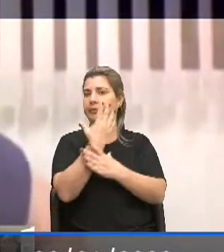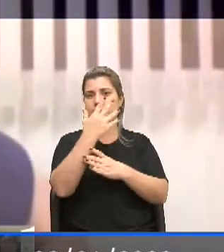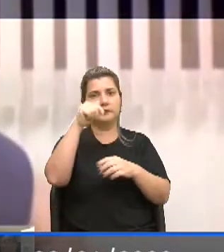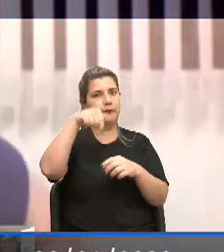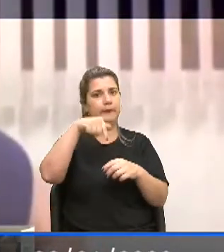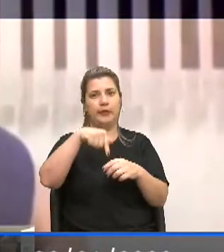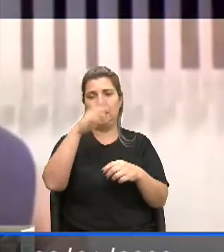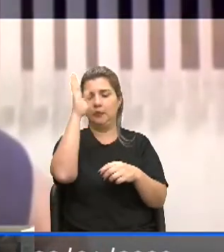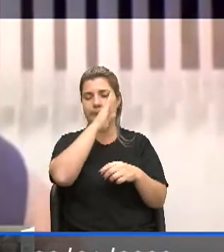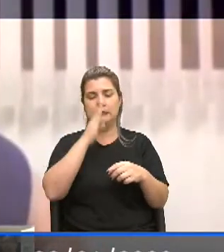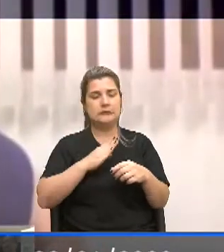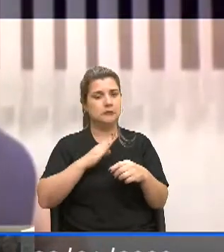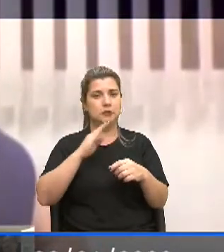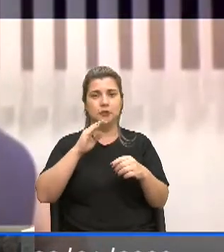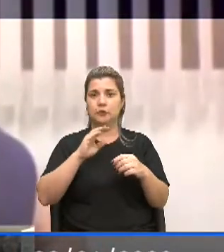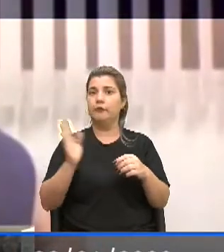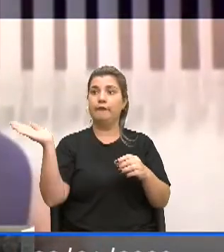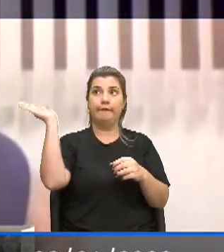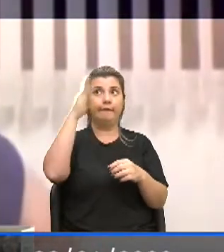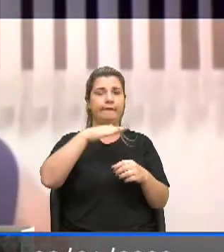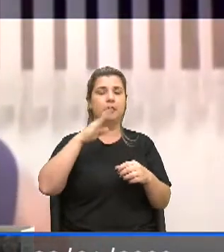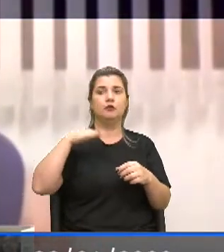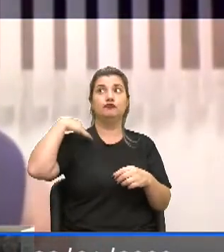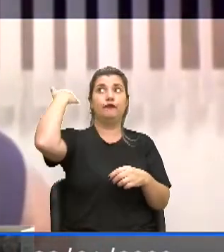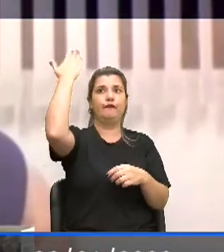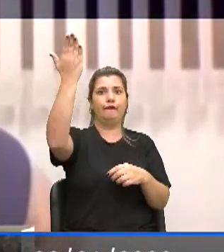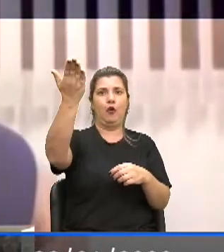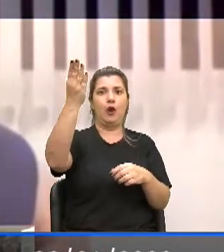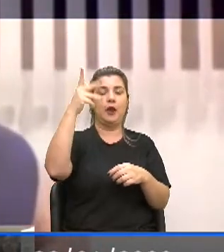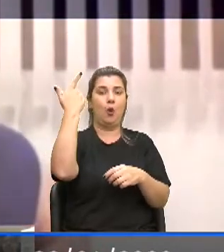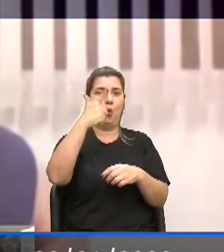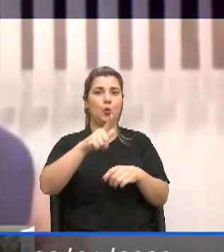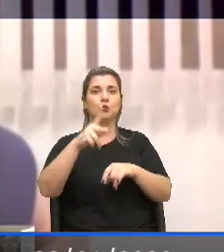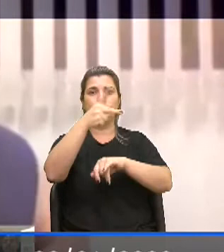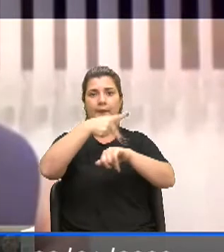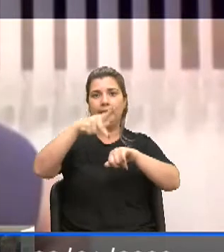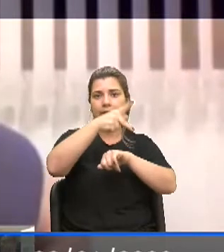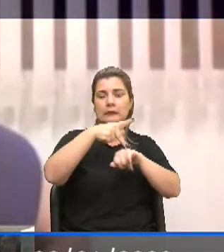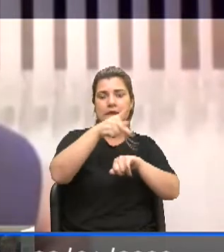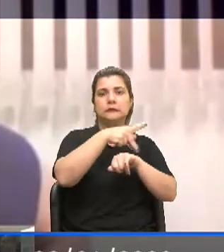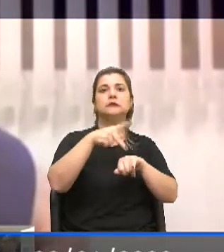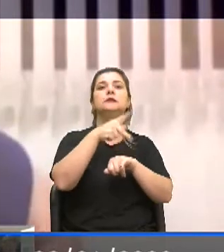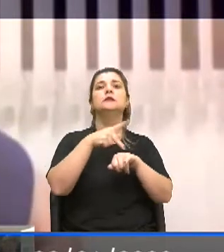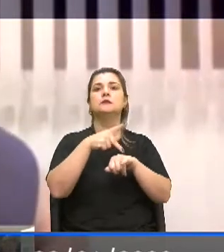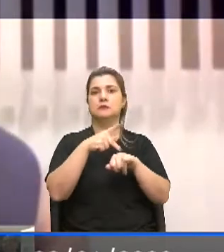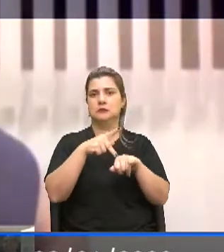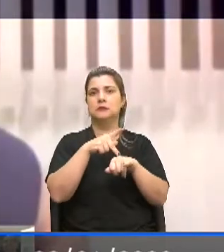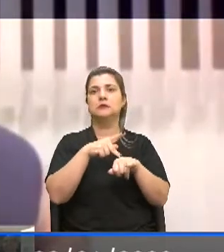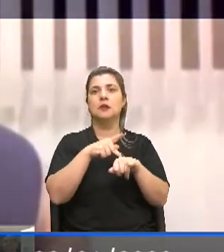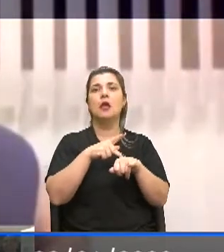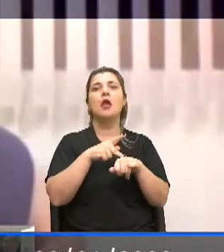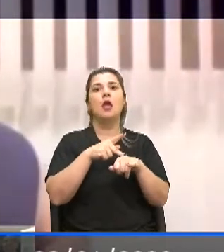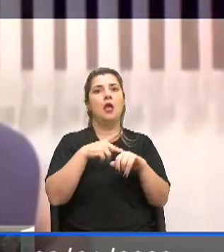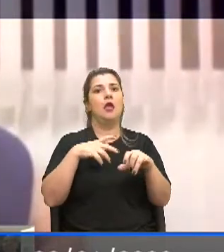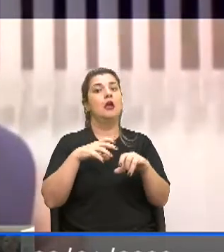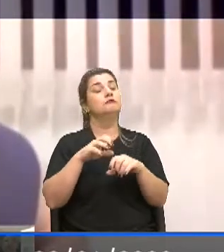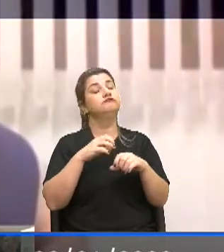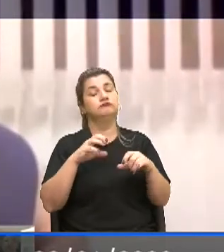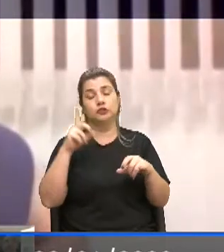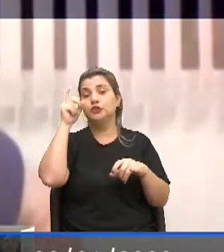os cuidados, a gente está lidando com uma situação muito difícil, é invisível, pessoas que